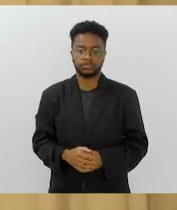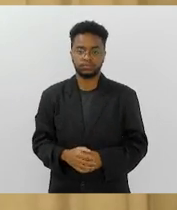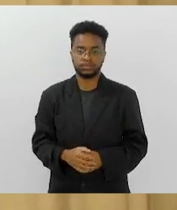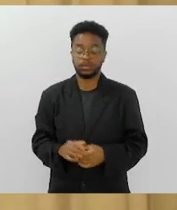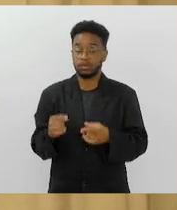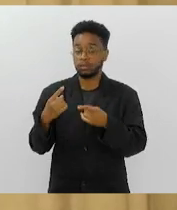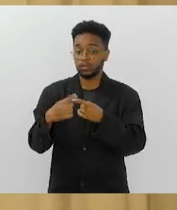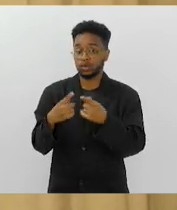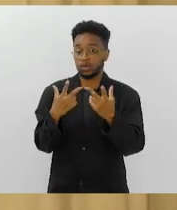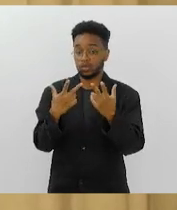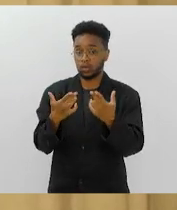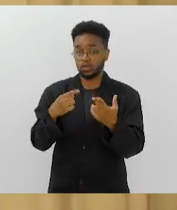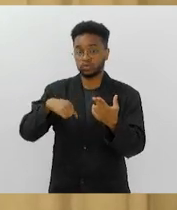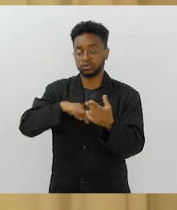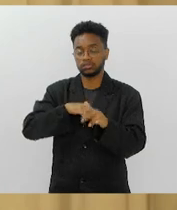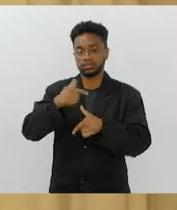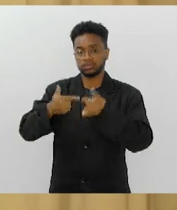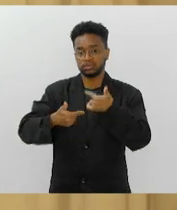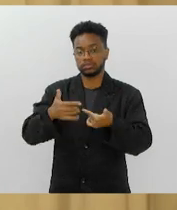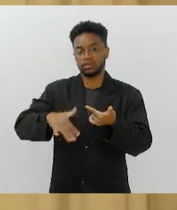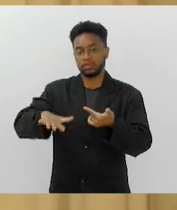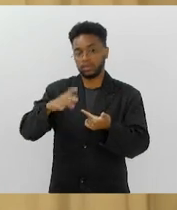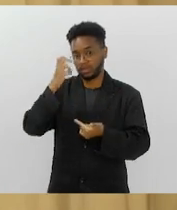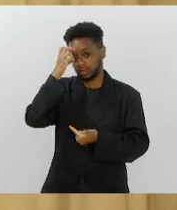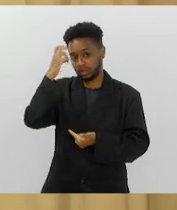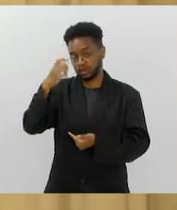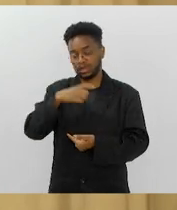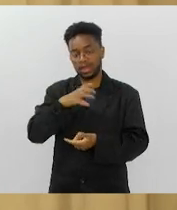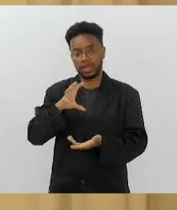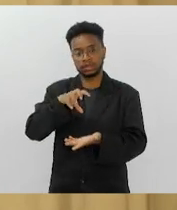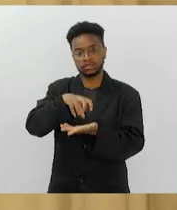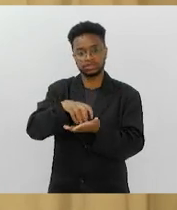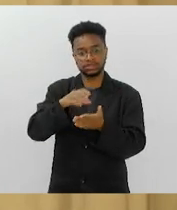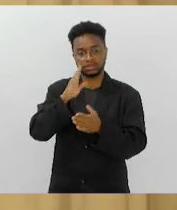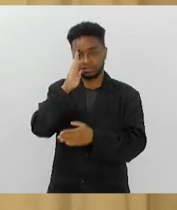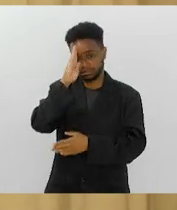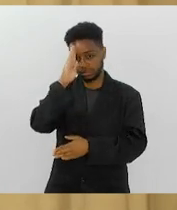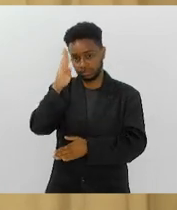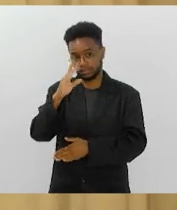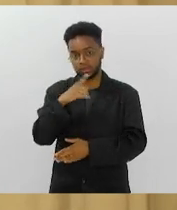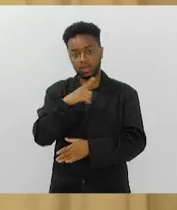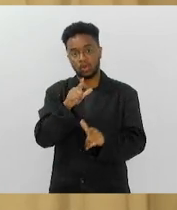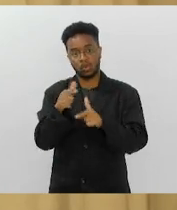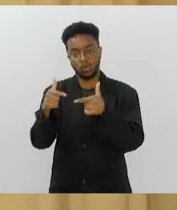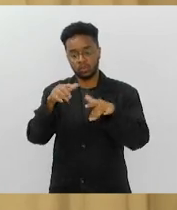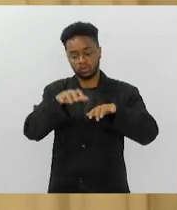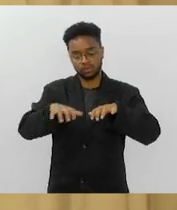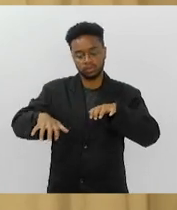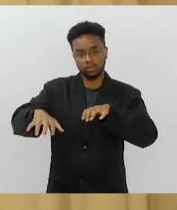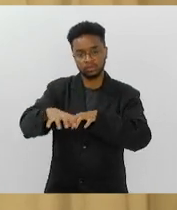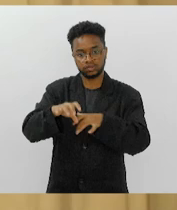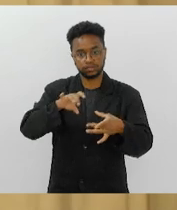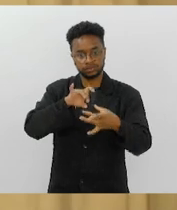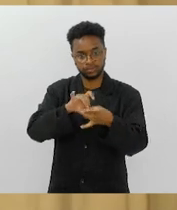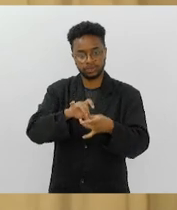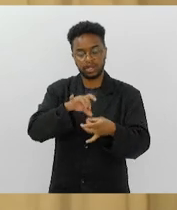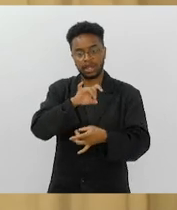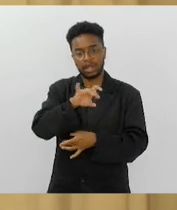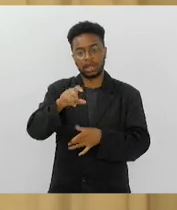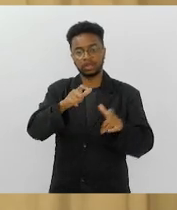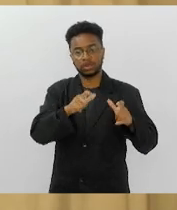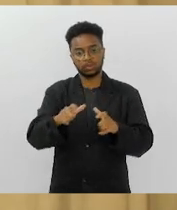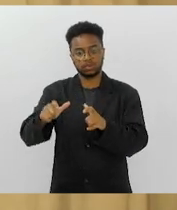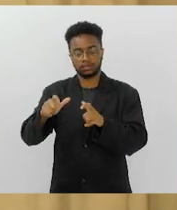nosso serviço de inteligência, comandante, nós temos a agência central e nós temos agências locais, subagências de inteligência em cada unidade, em cada